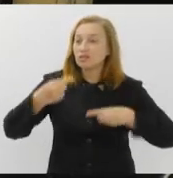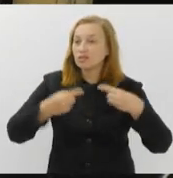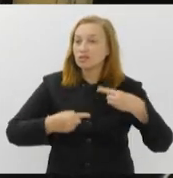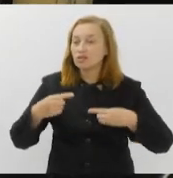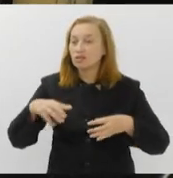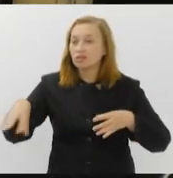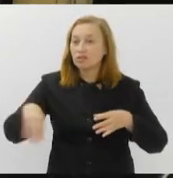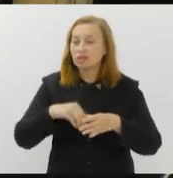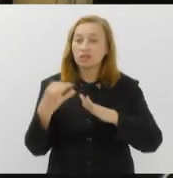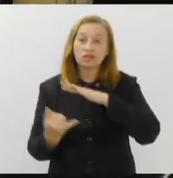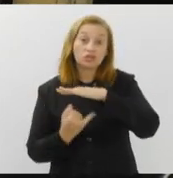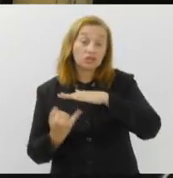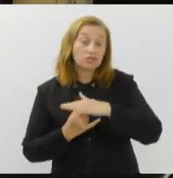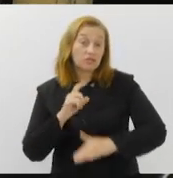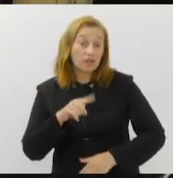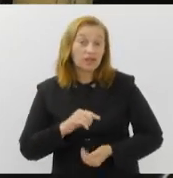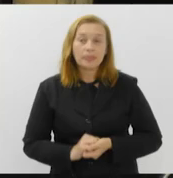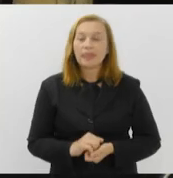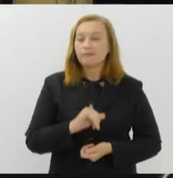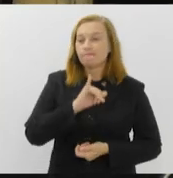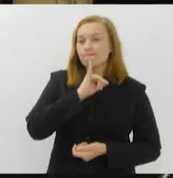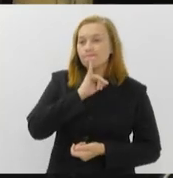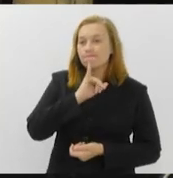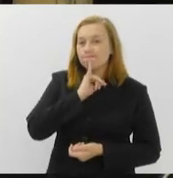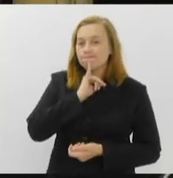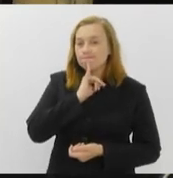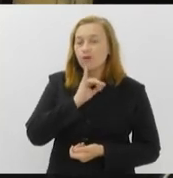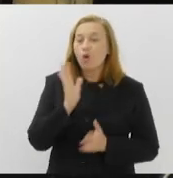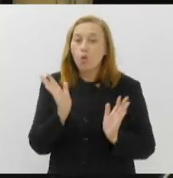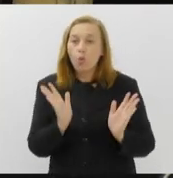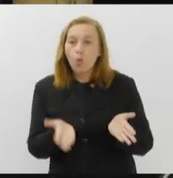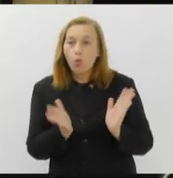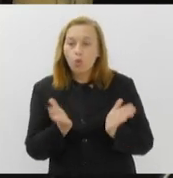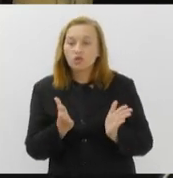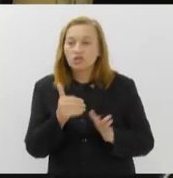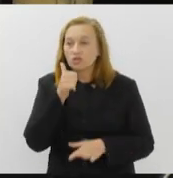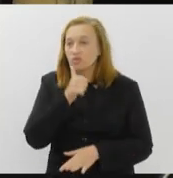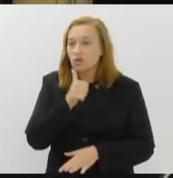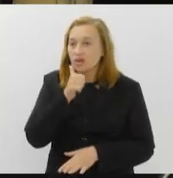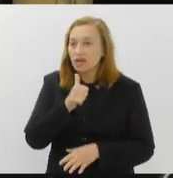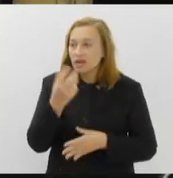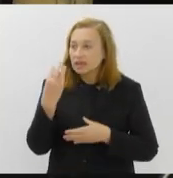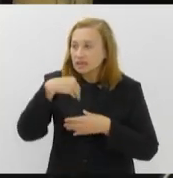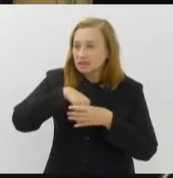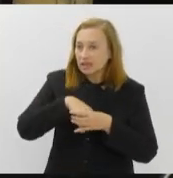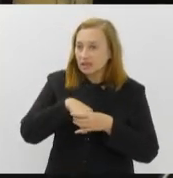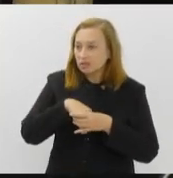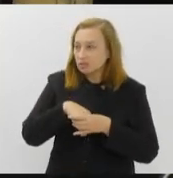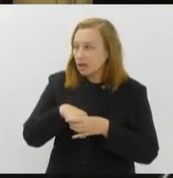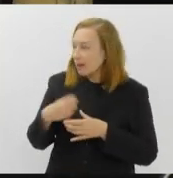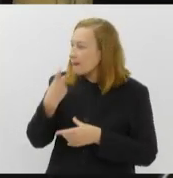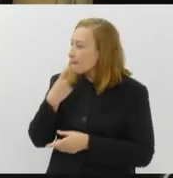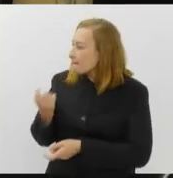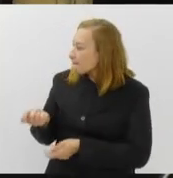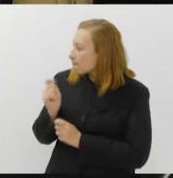nossa instituição, né? Infelizmente, hoje, as mulheres dentro da cadeia da pesca,